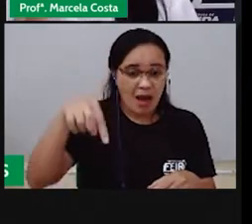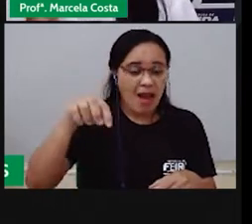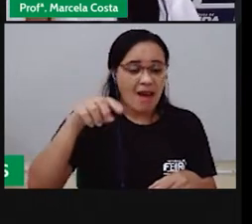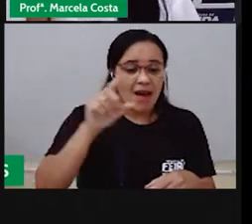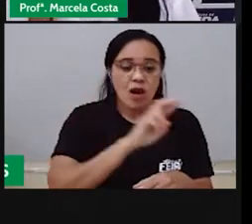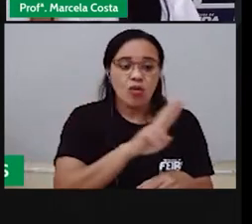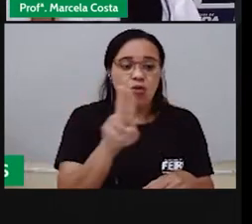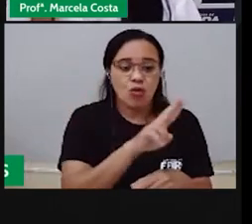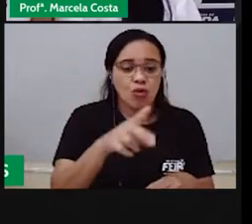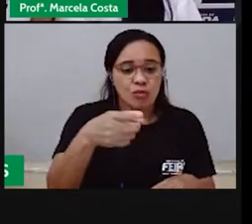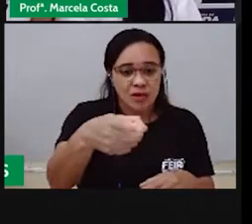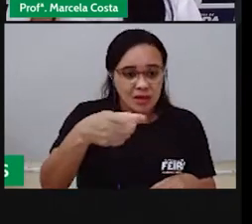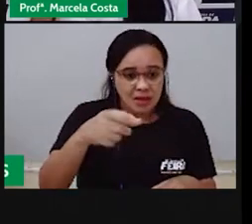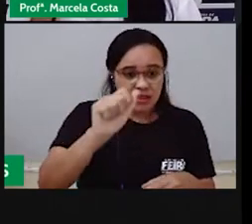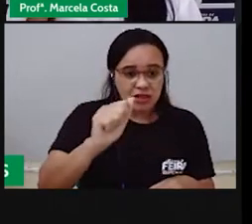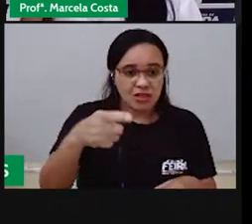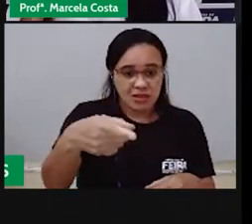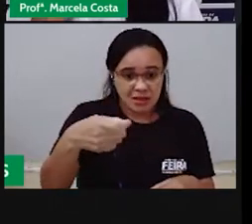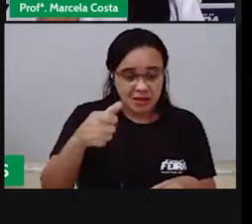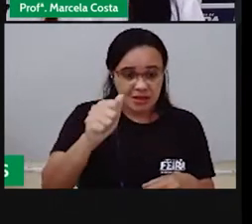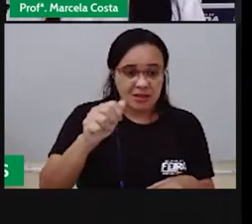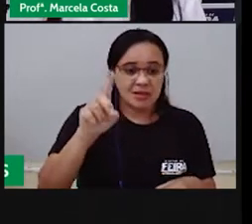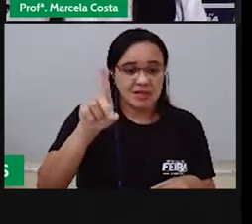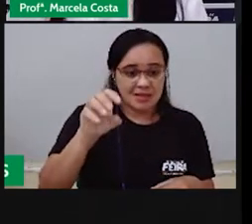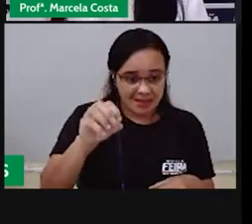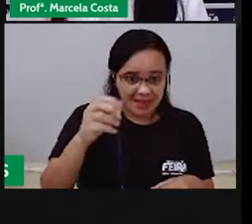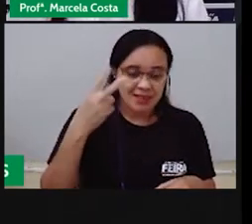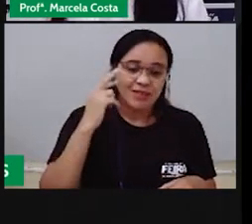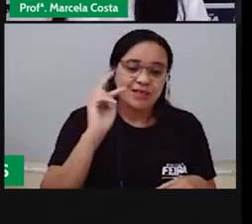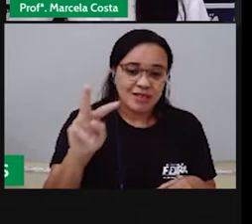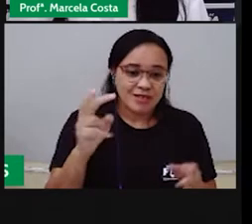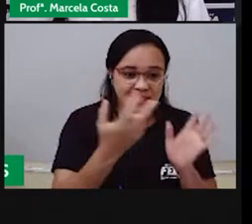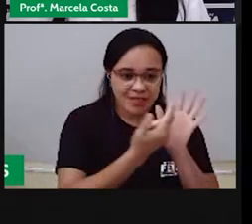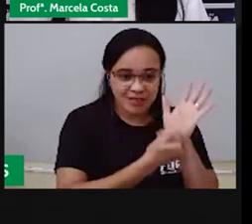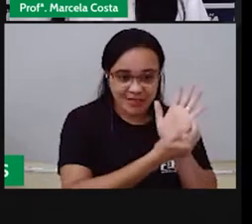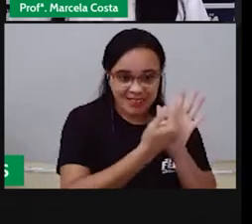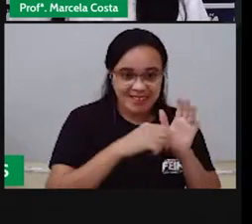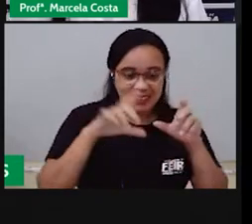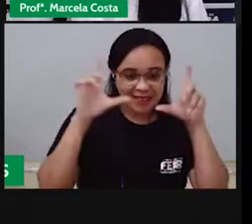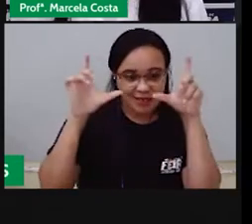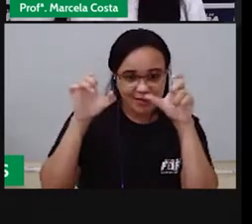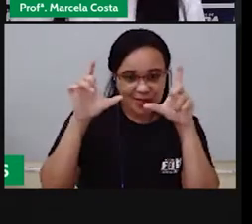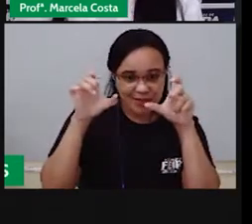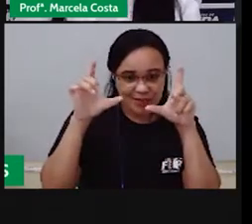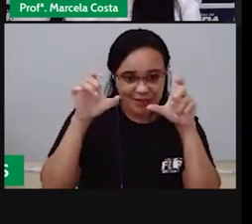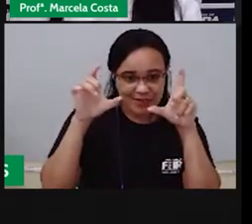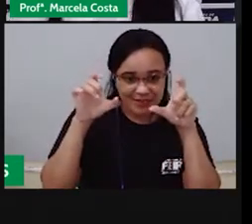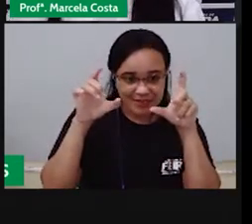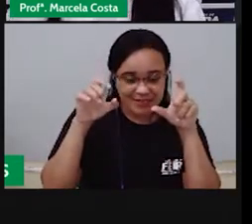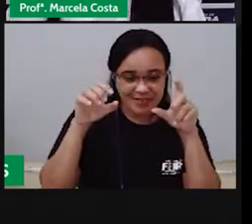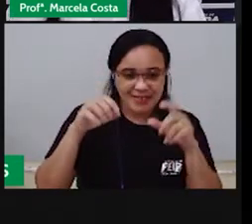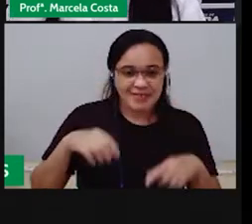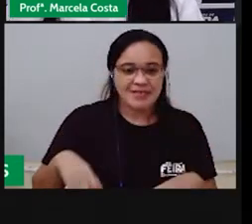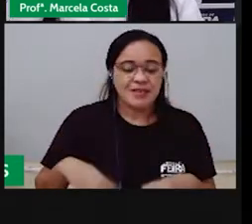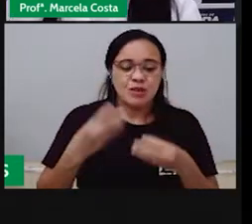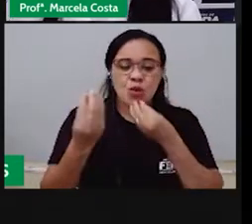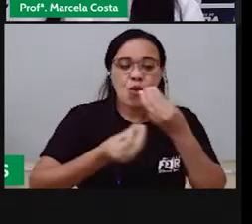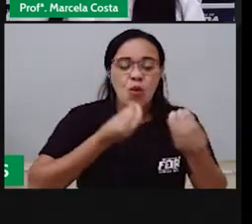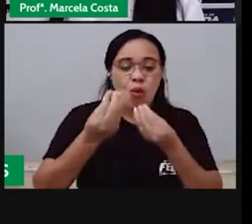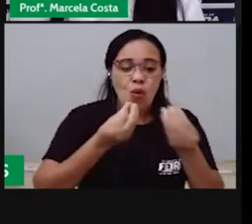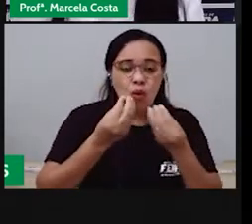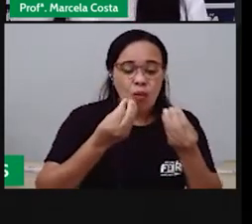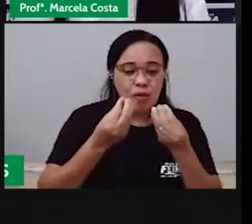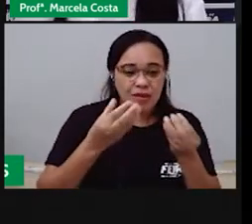Olha aqui na xilogravura que a gente está mostrando. Você já consegue observar